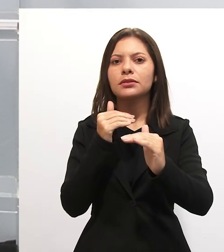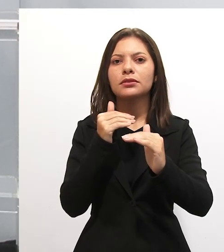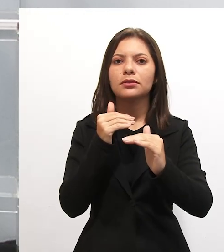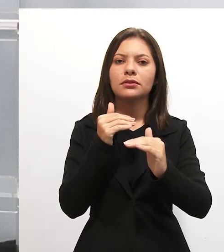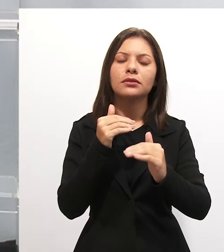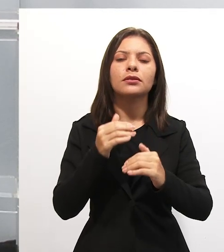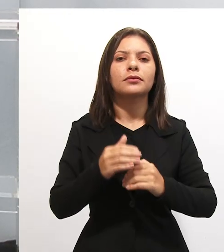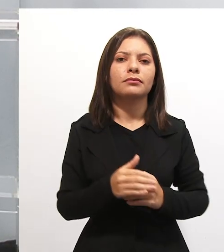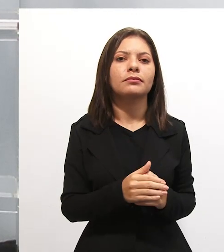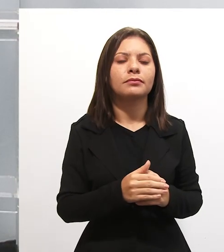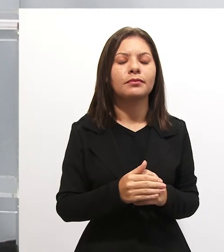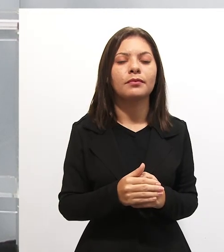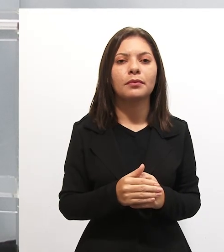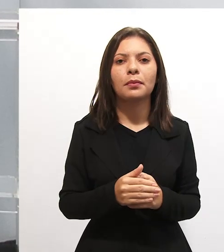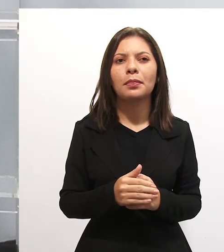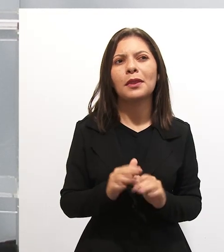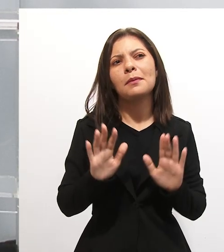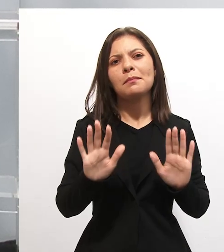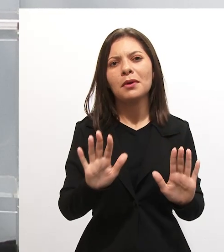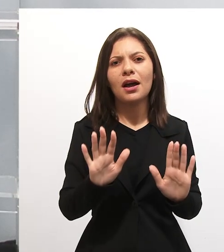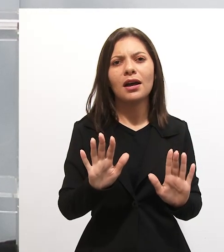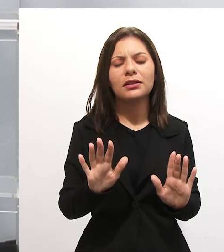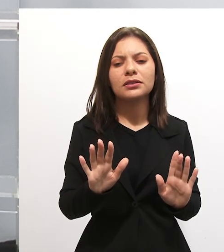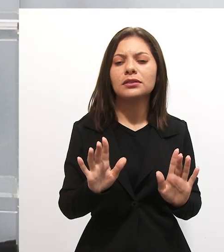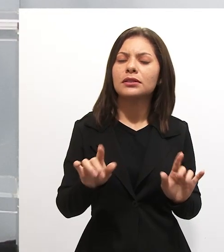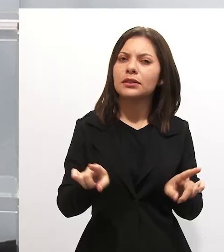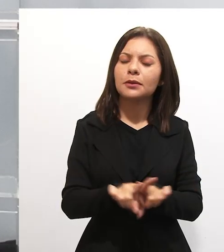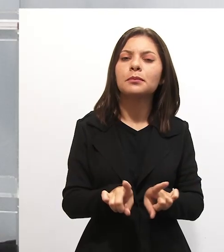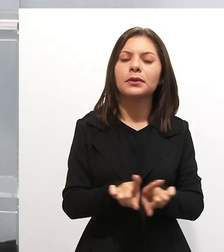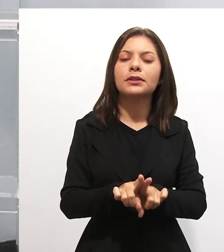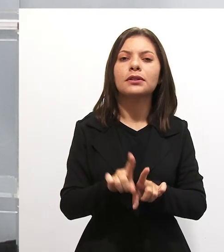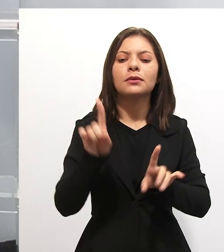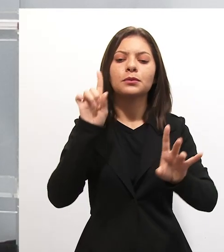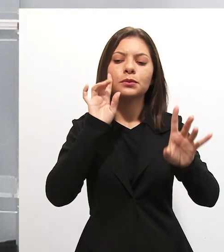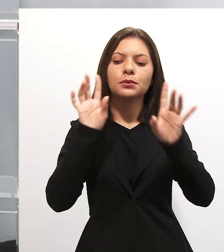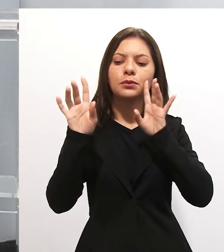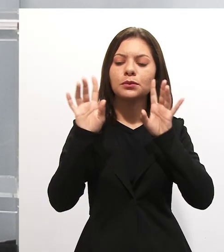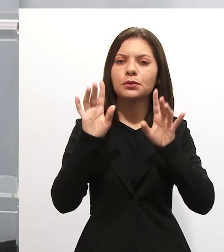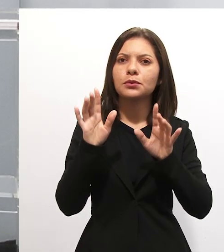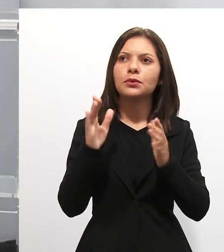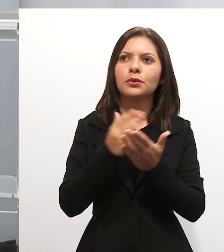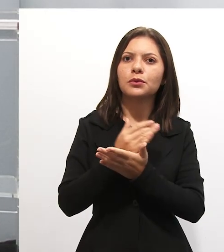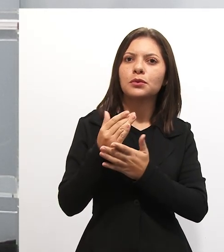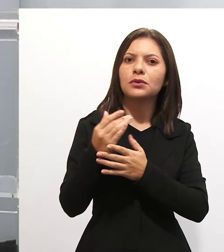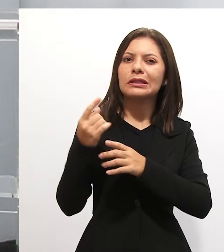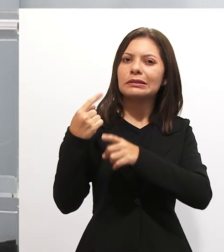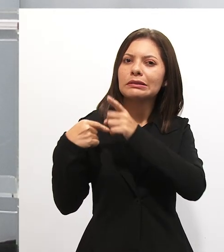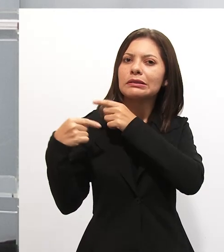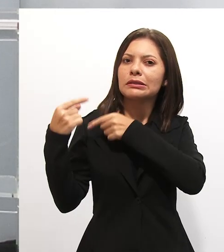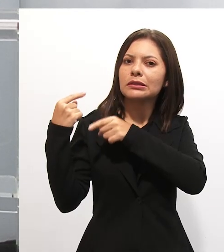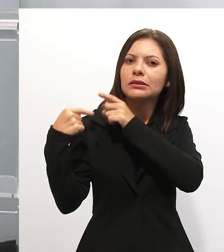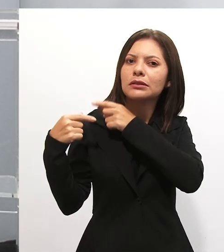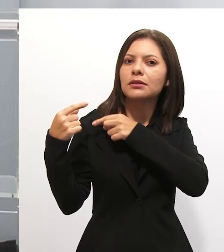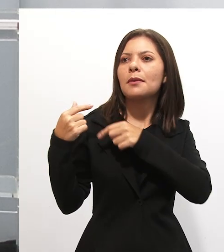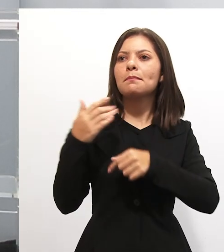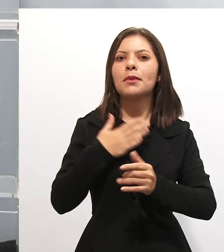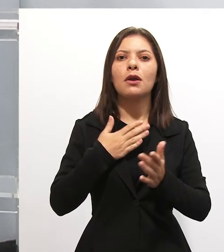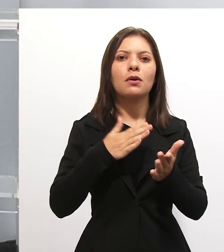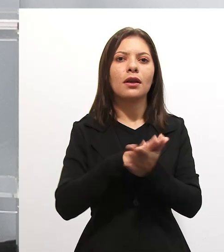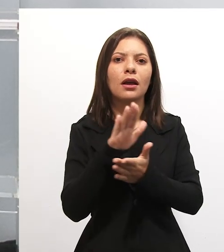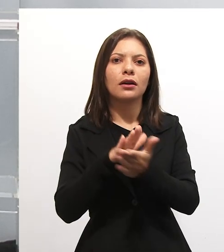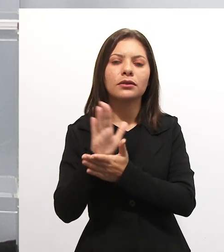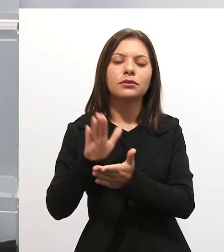beleza, então, mas eu também posso levar em consideração os períodos anteriores dos meus gastos, para